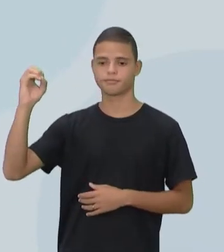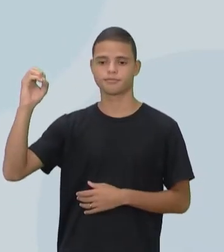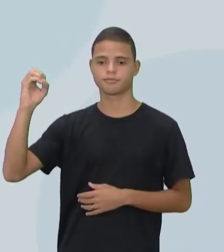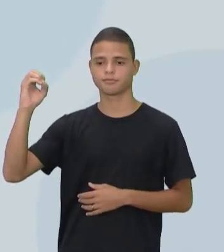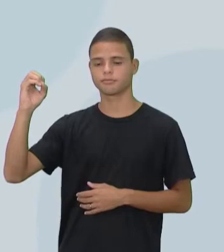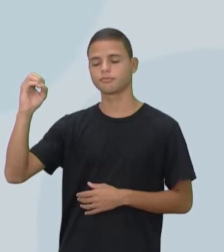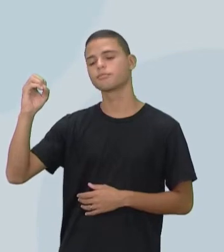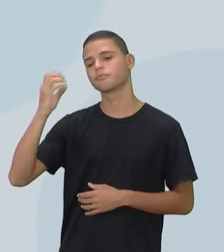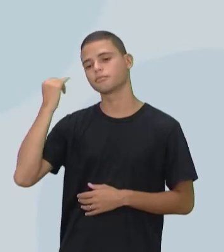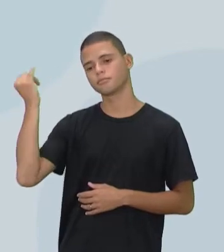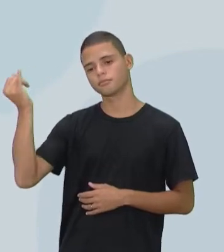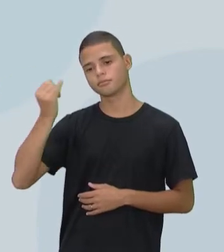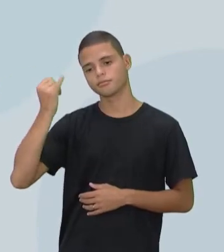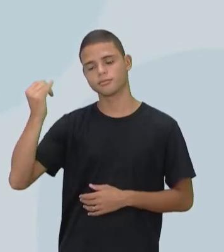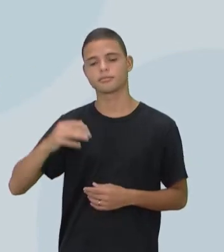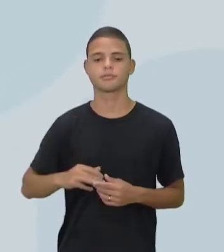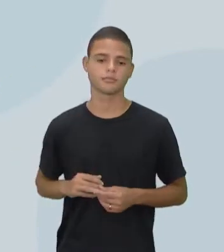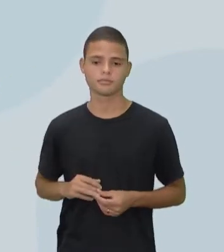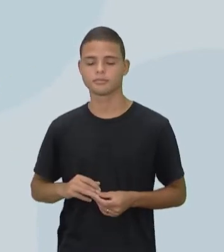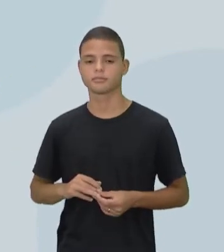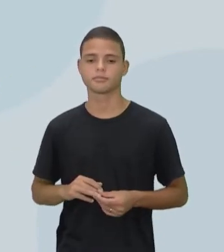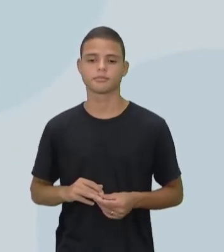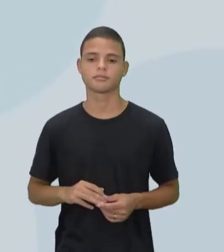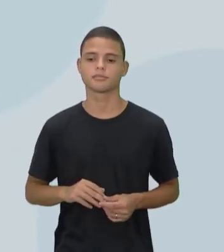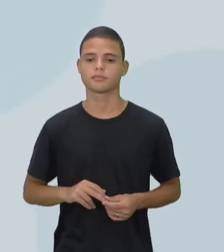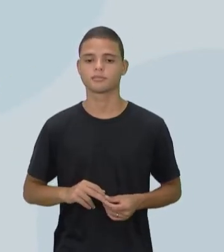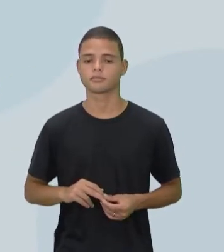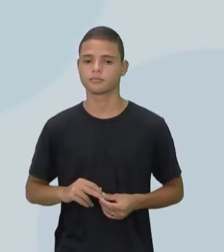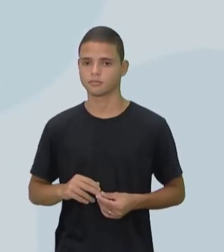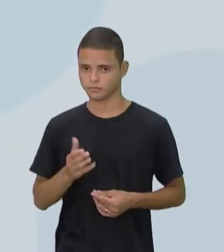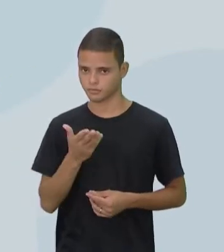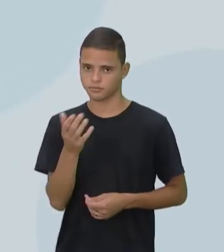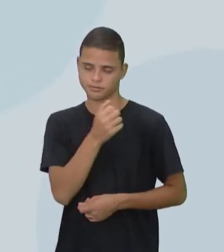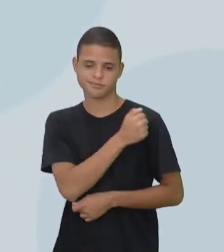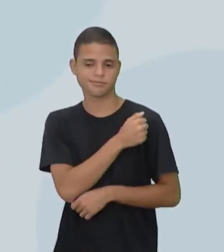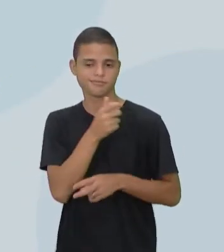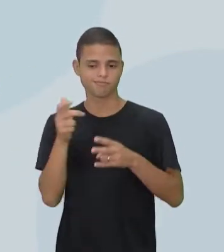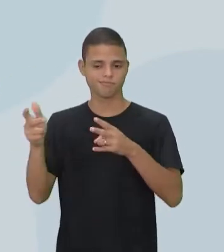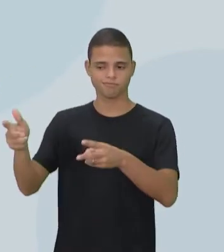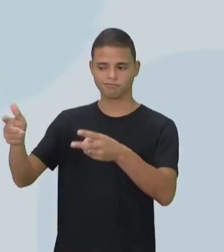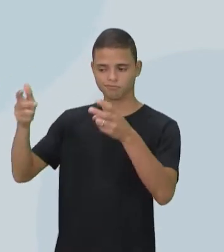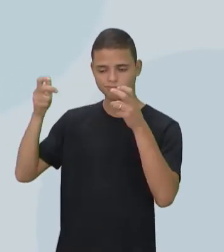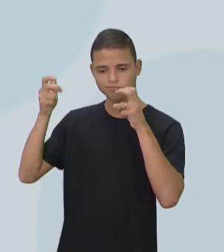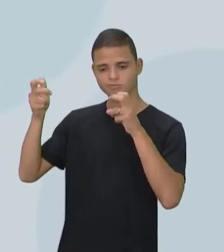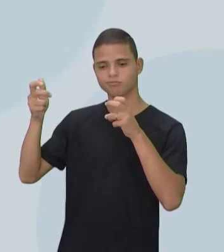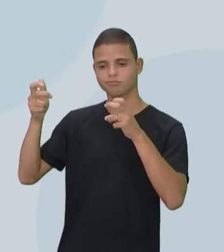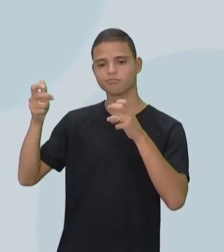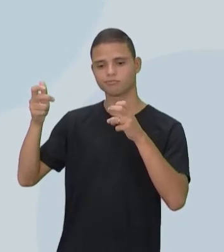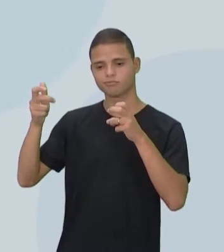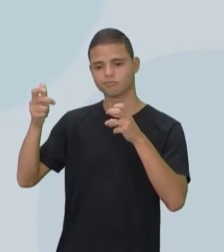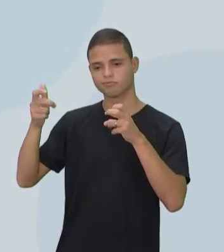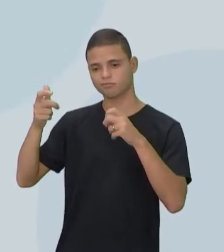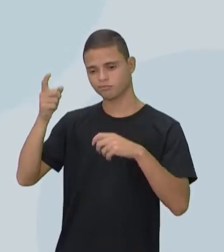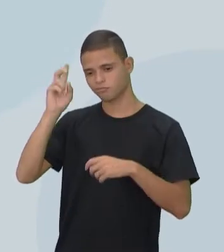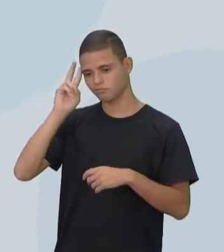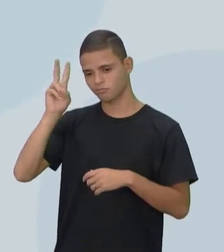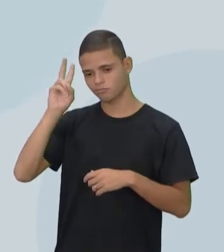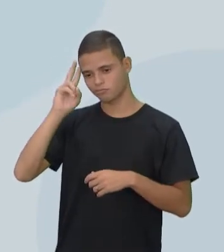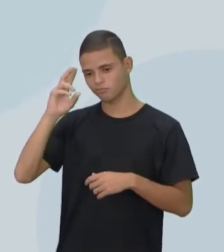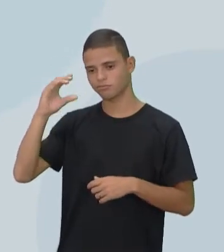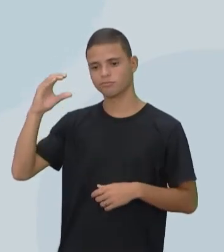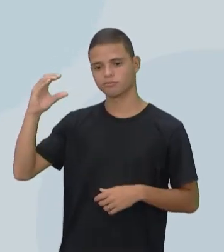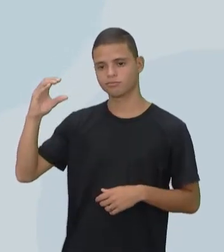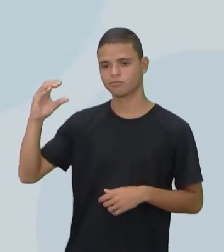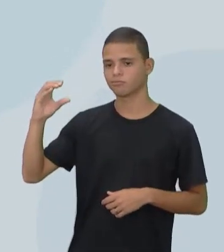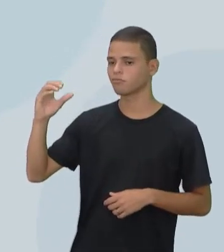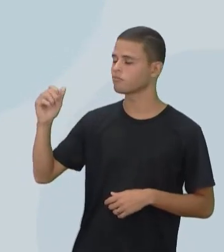oxigênio. Importante o estudante observar, a gente voltando ali no calcário, por exemplo, você pode